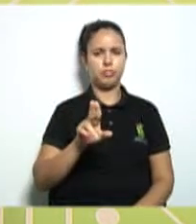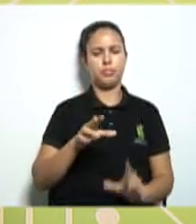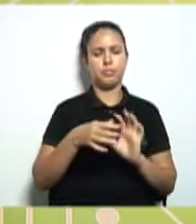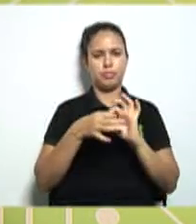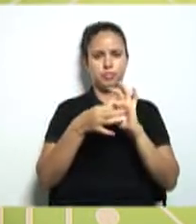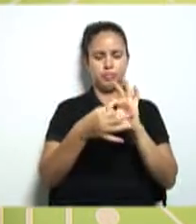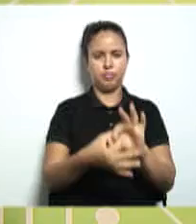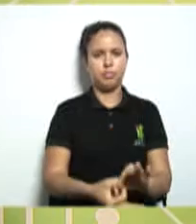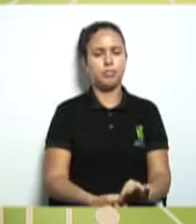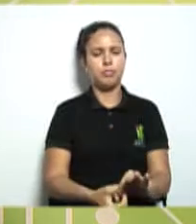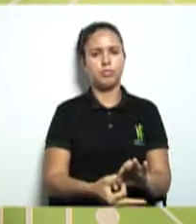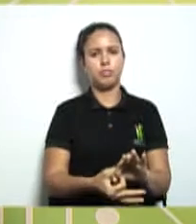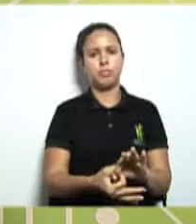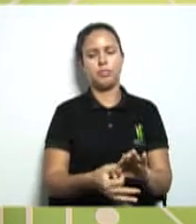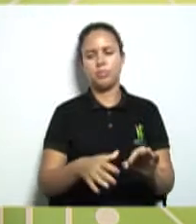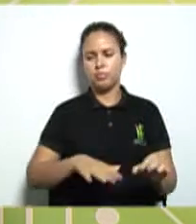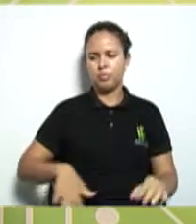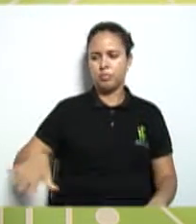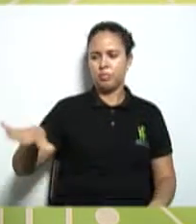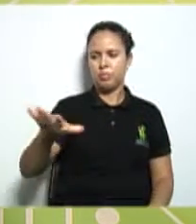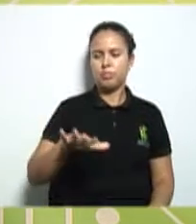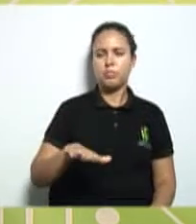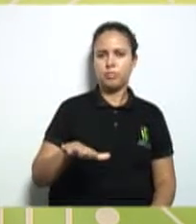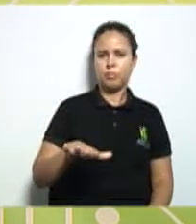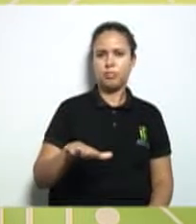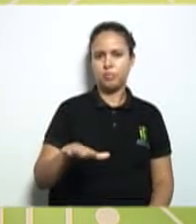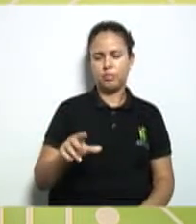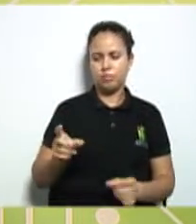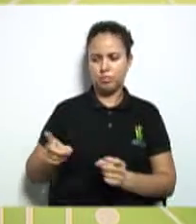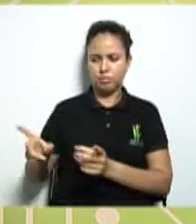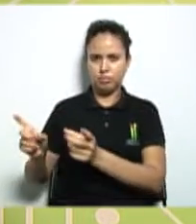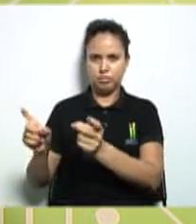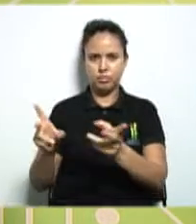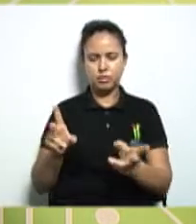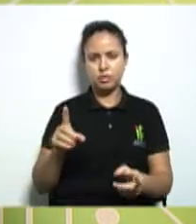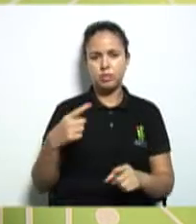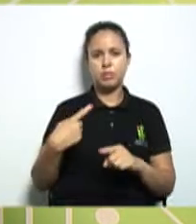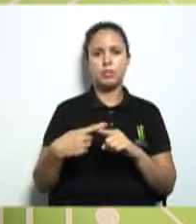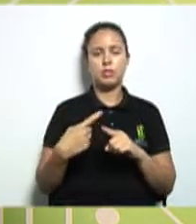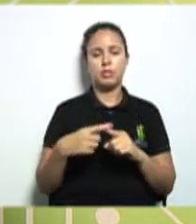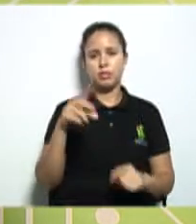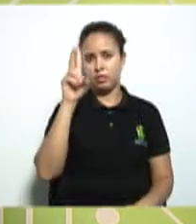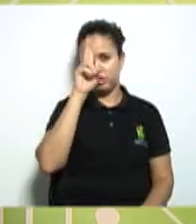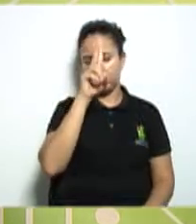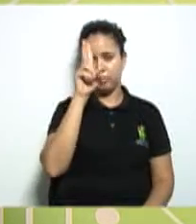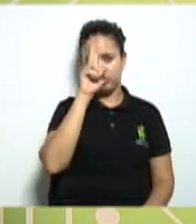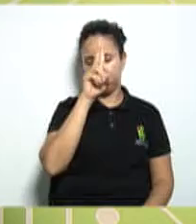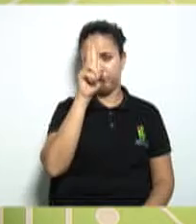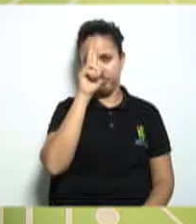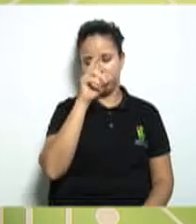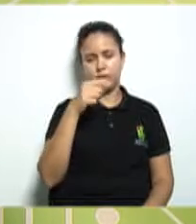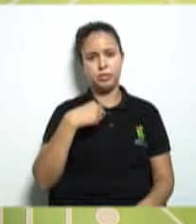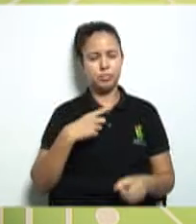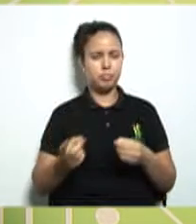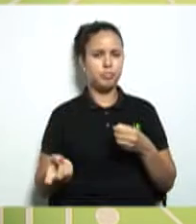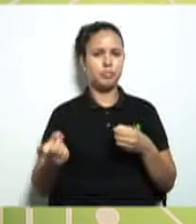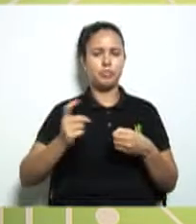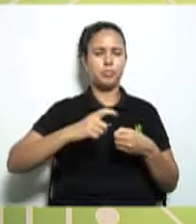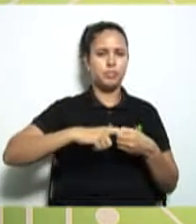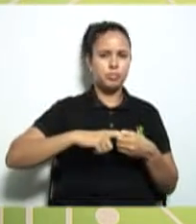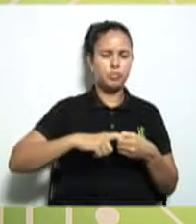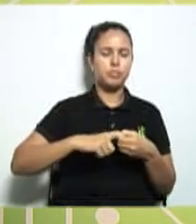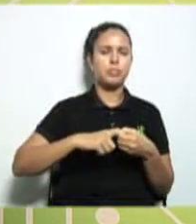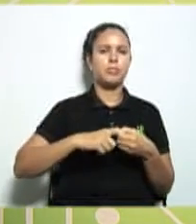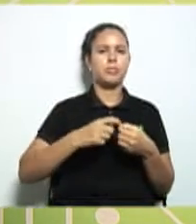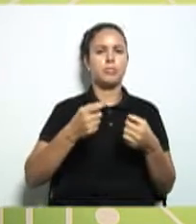relação a quem? Ao mercado. Porque lembra que sempre, eu estou voltando aqui para vocês, rebatendo, que